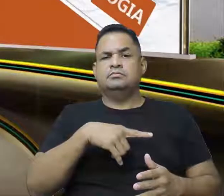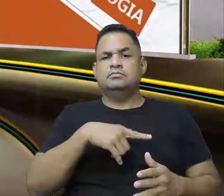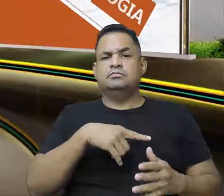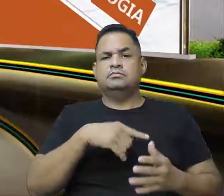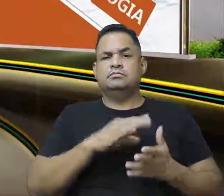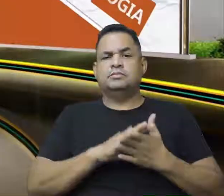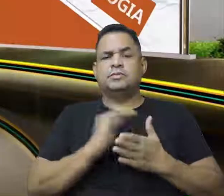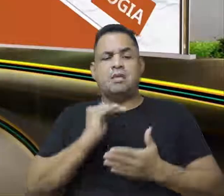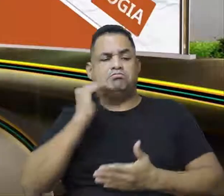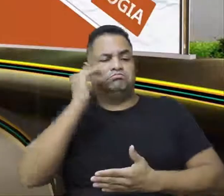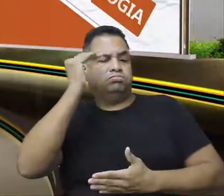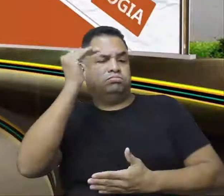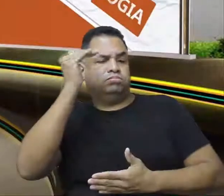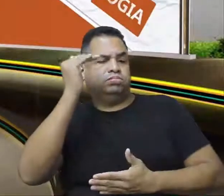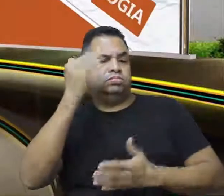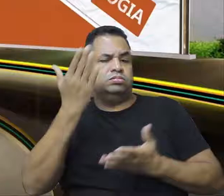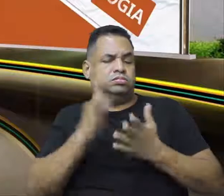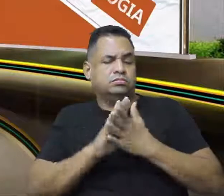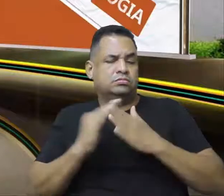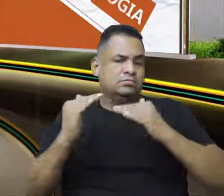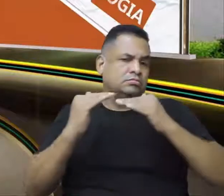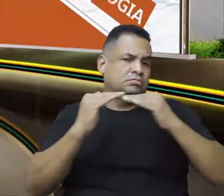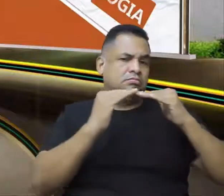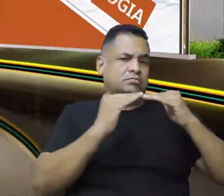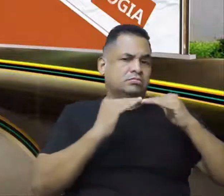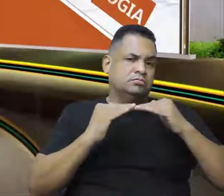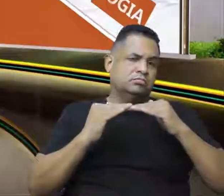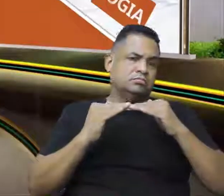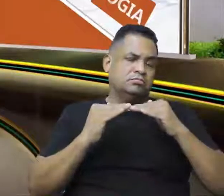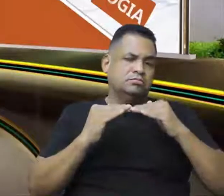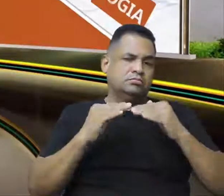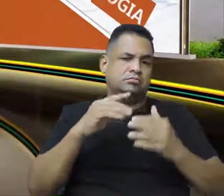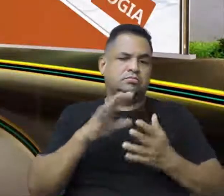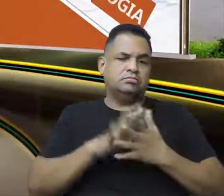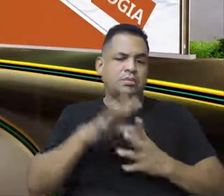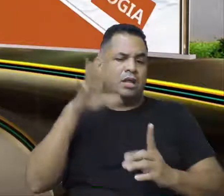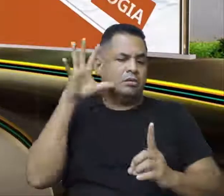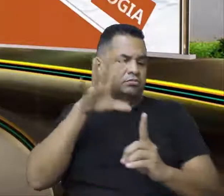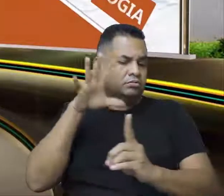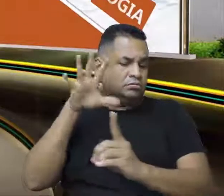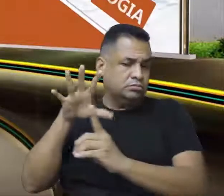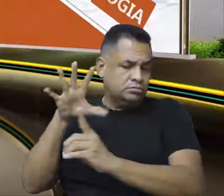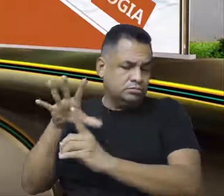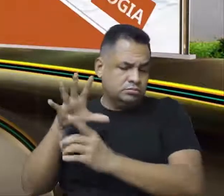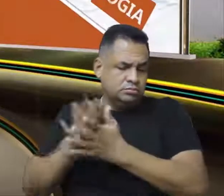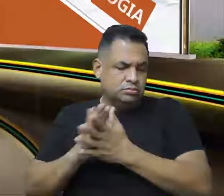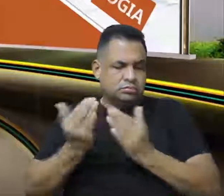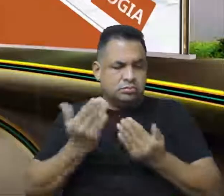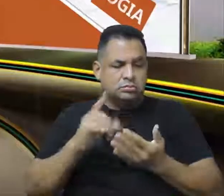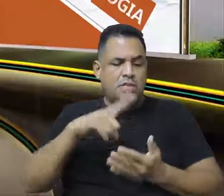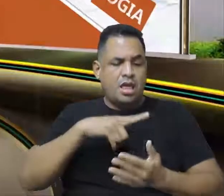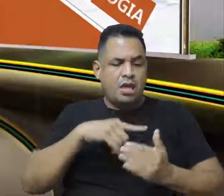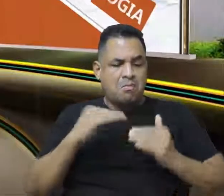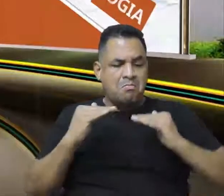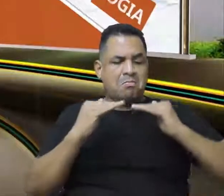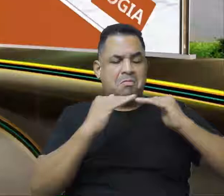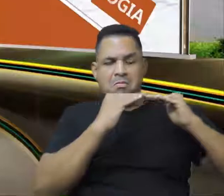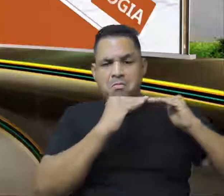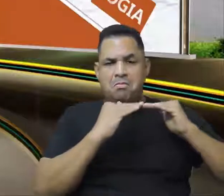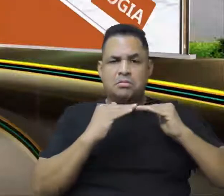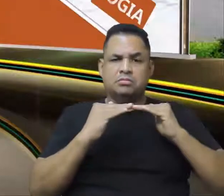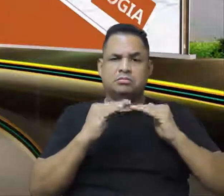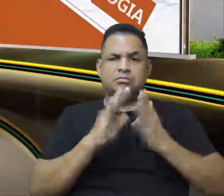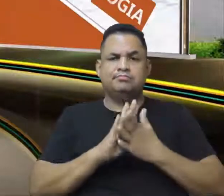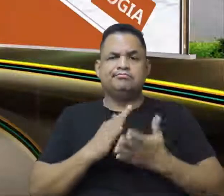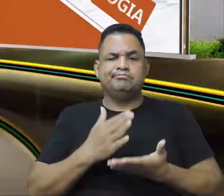certas predominâncias e certos padrões culturais, tentando fazer com que a gente se enquadre neles, entender